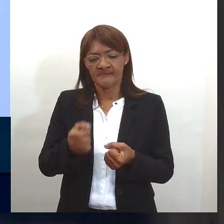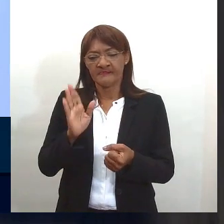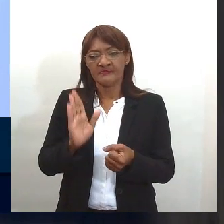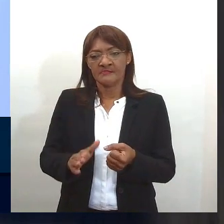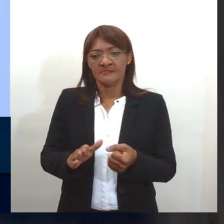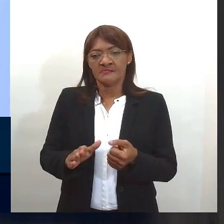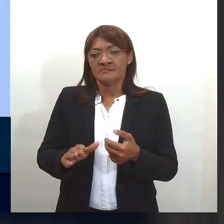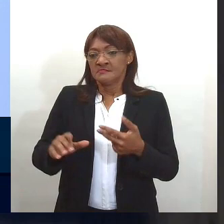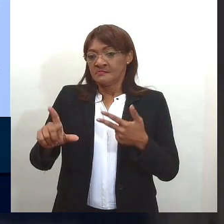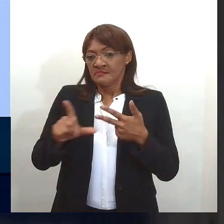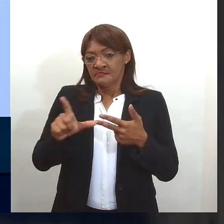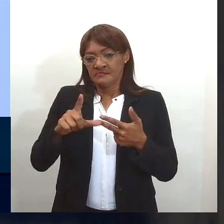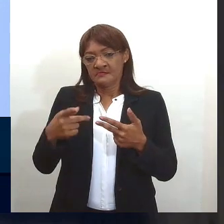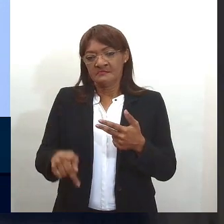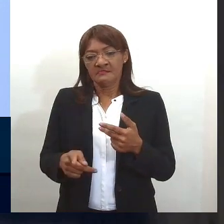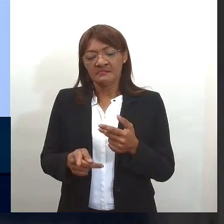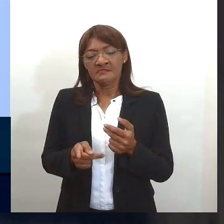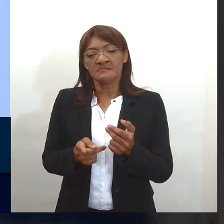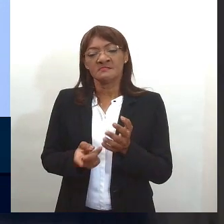programa Amigo da Gente,